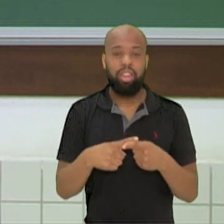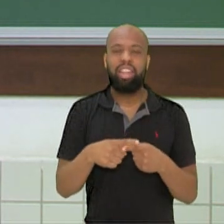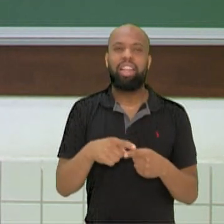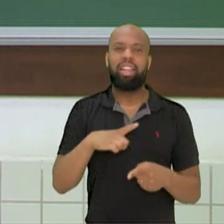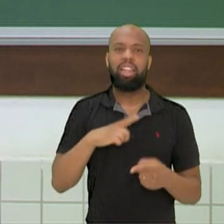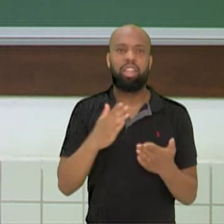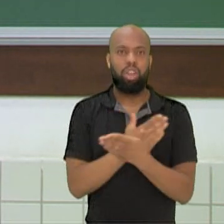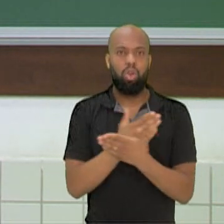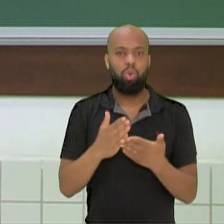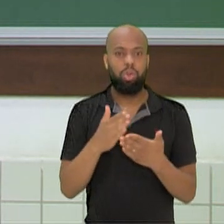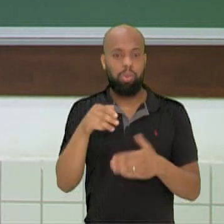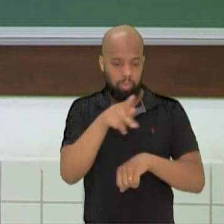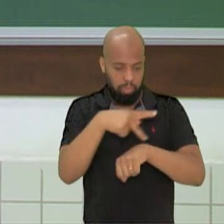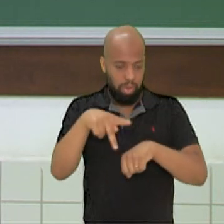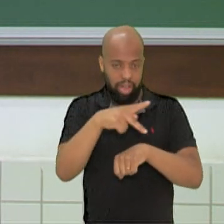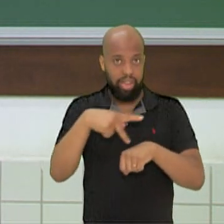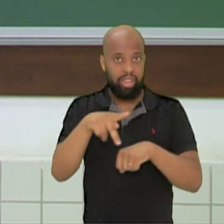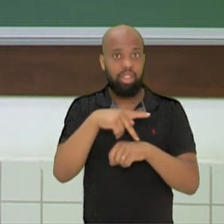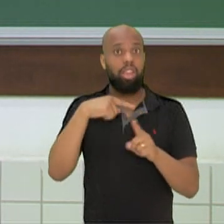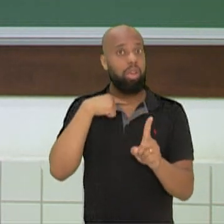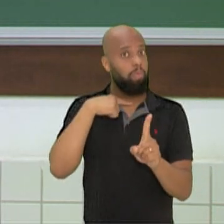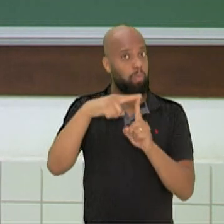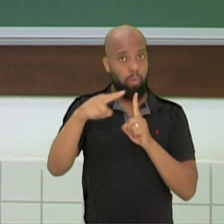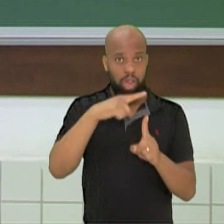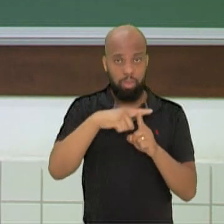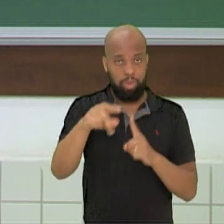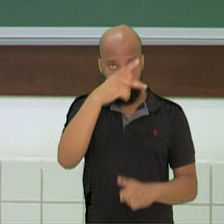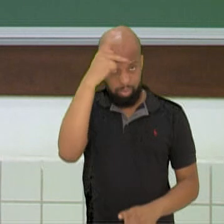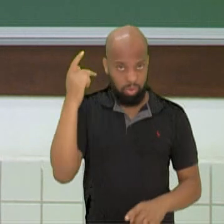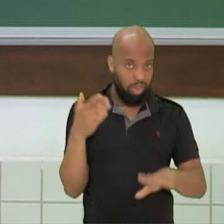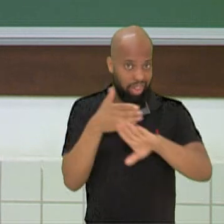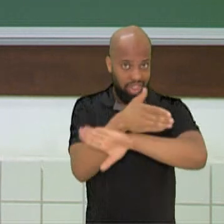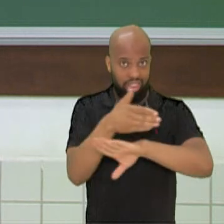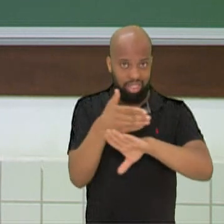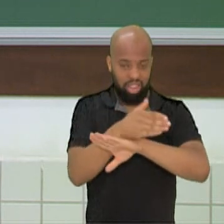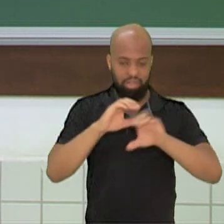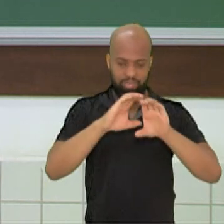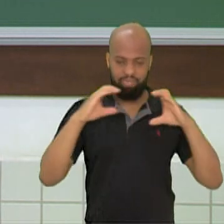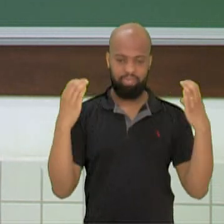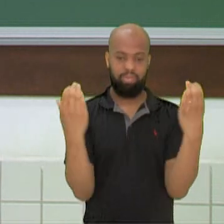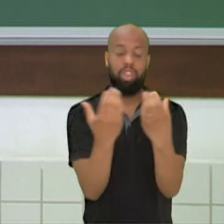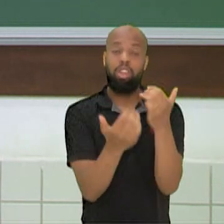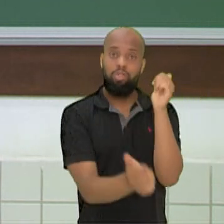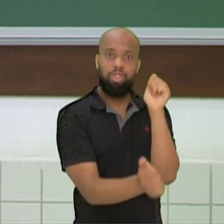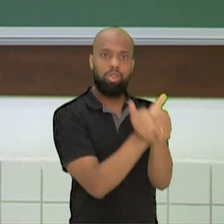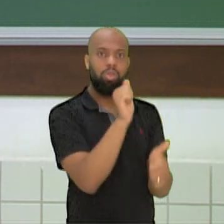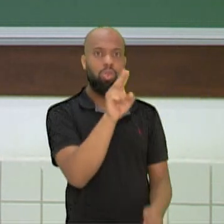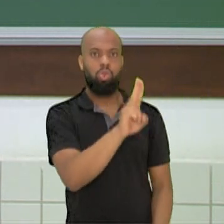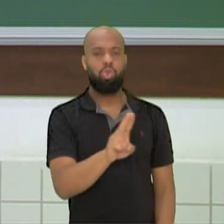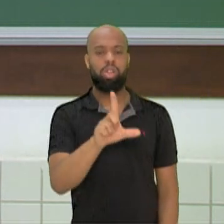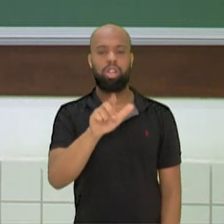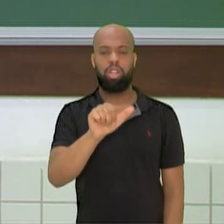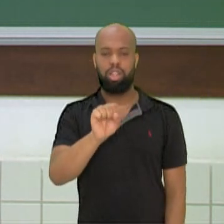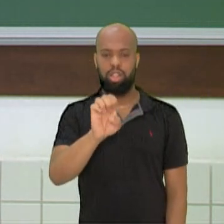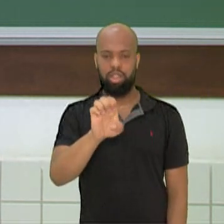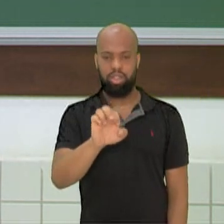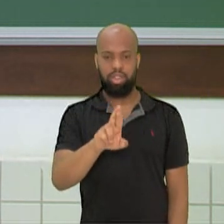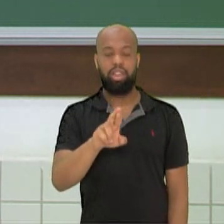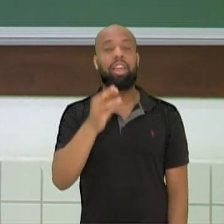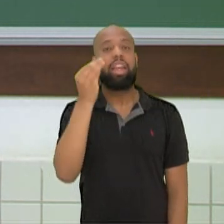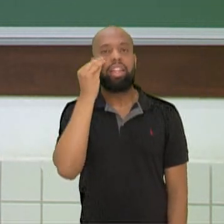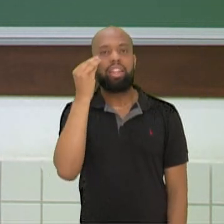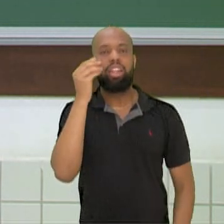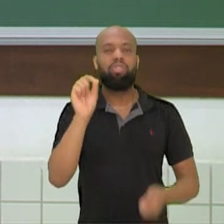países é proibido que torcedores avancem no estádio com laser, porque alguns deles estavam tentando acionar o laser no olho